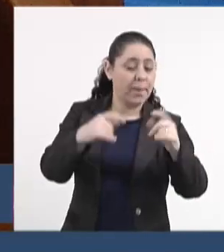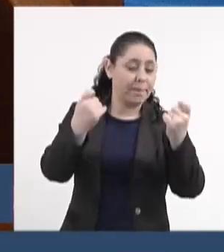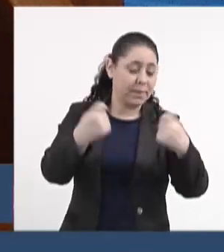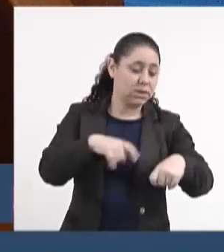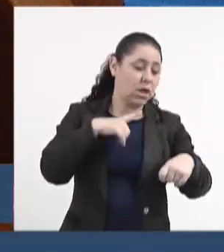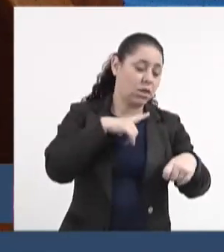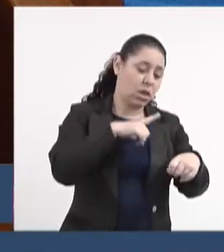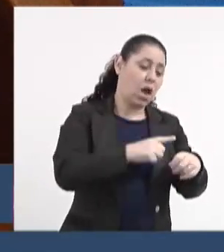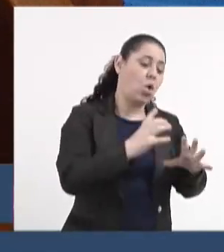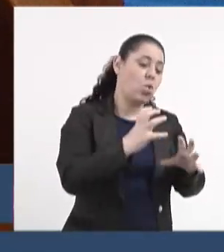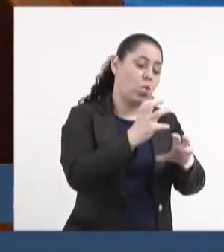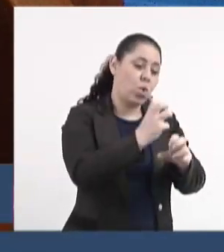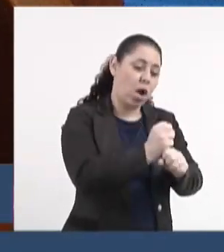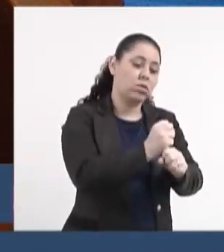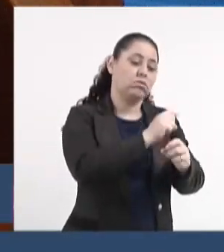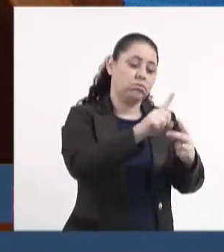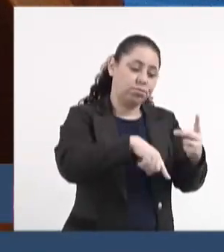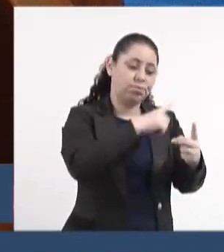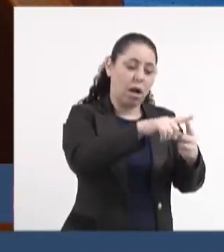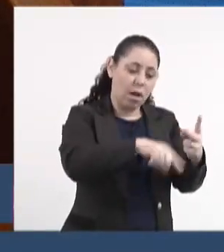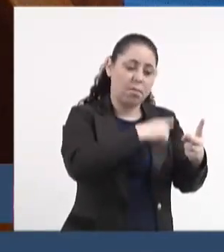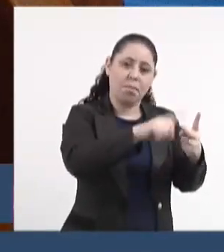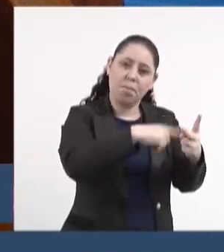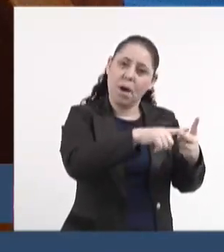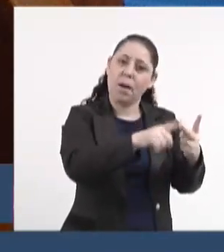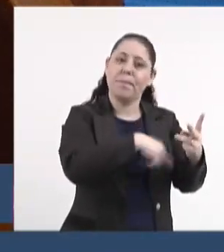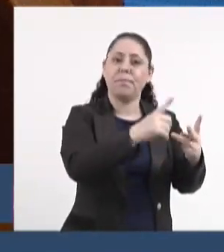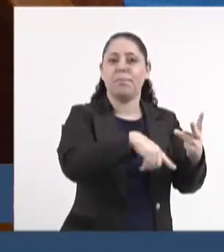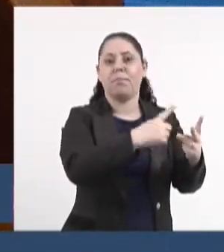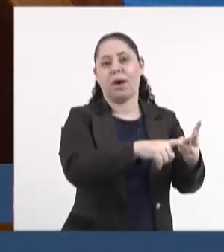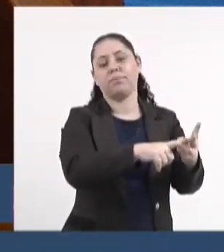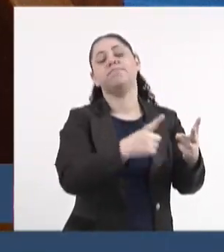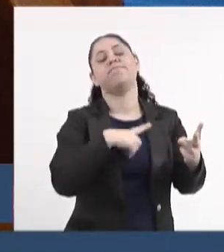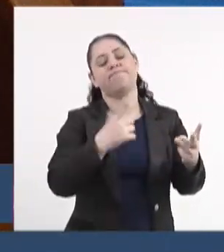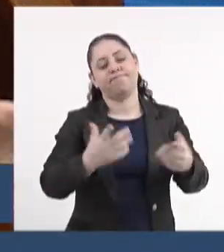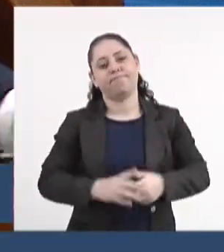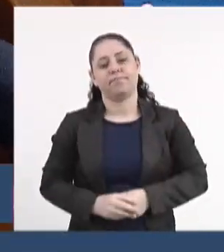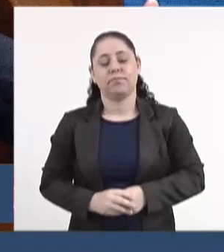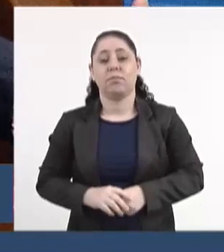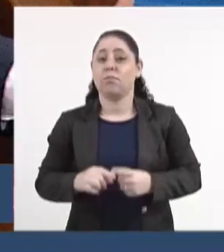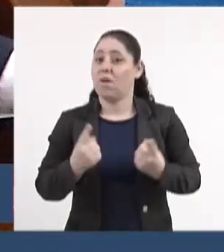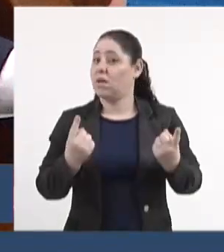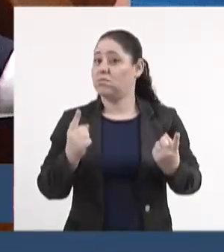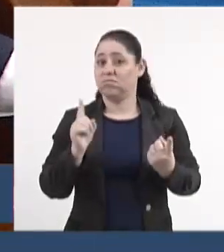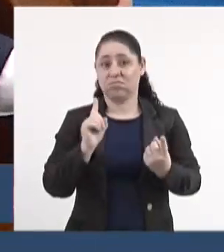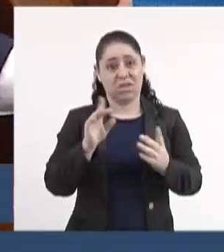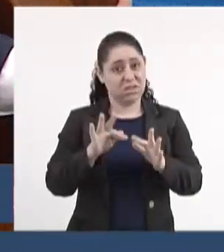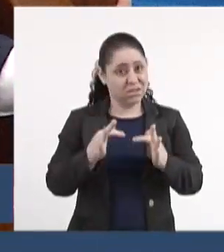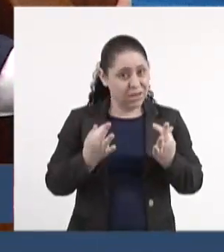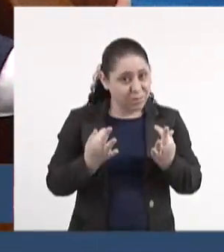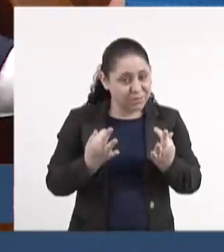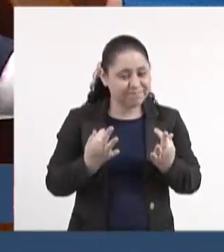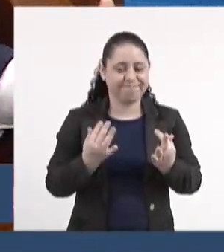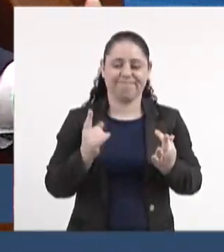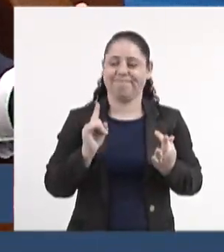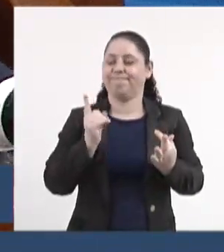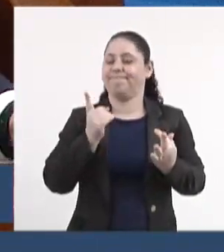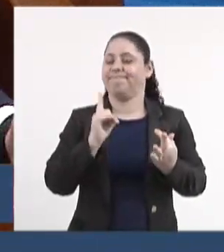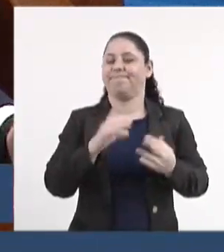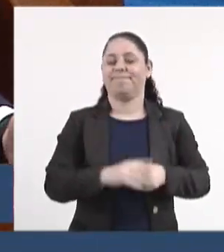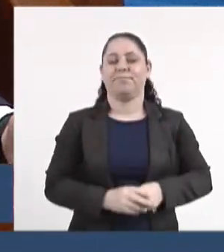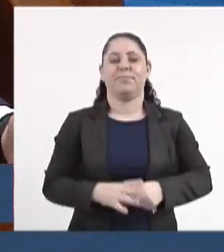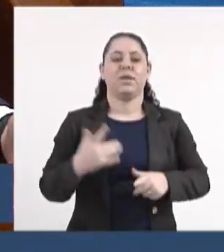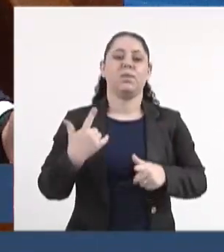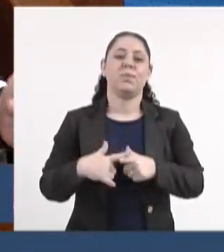que ser a produção X. Mas não é tão simples assim, porque nós